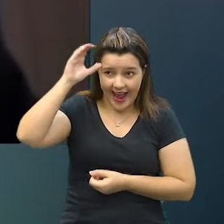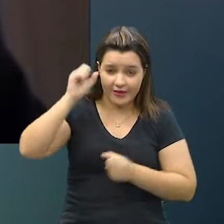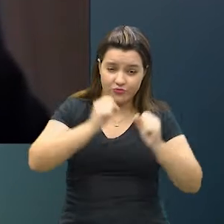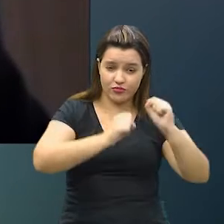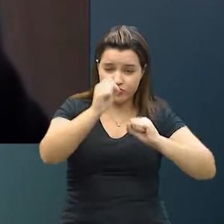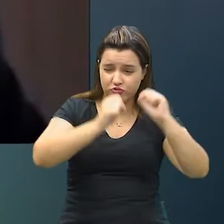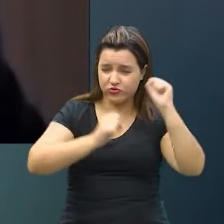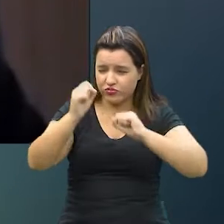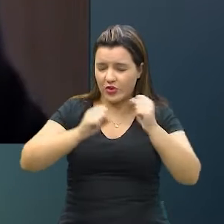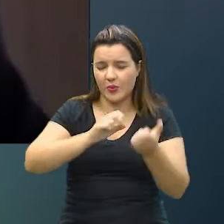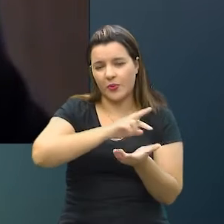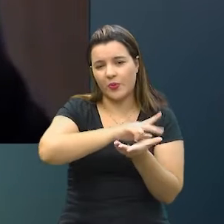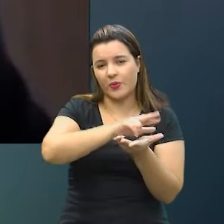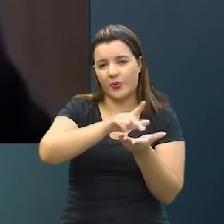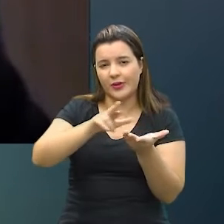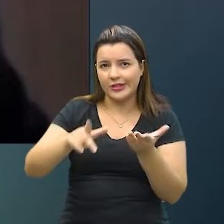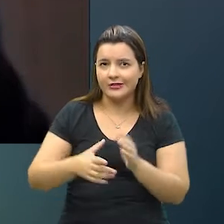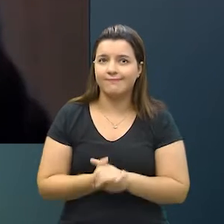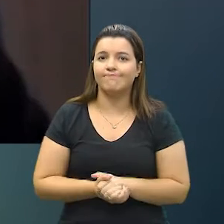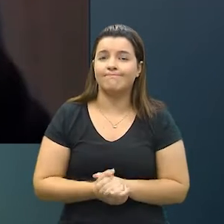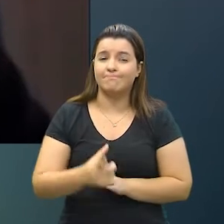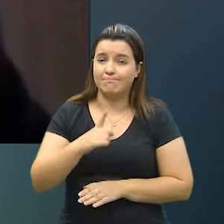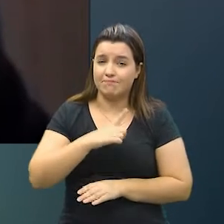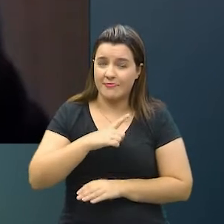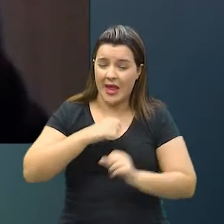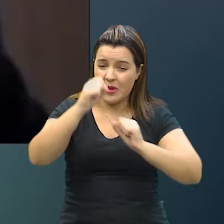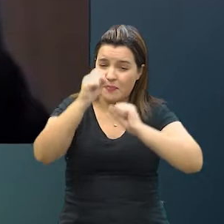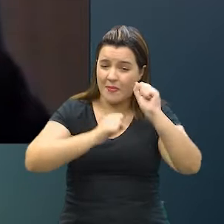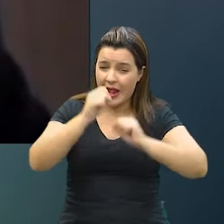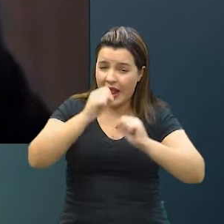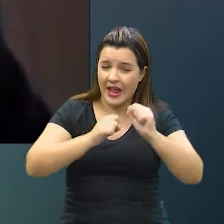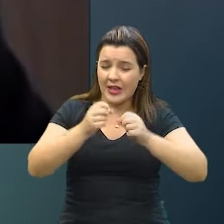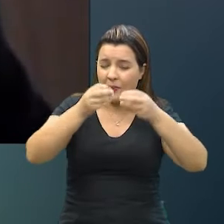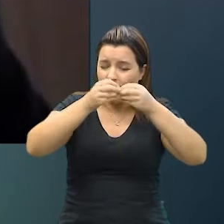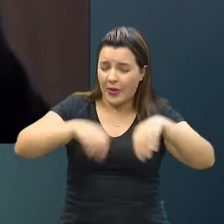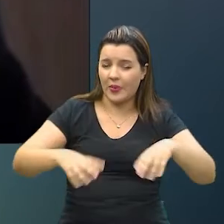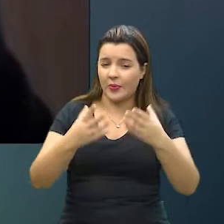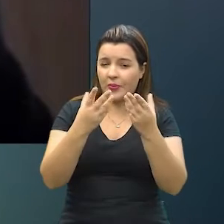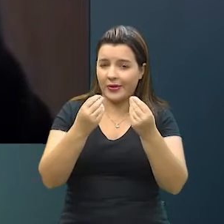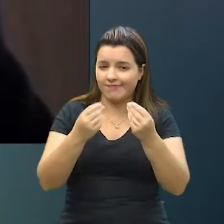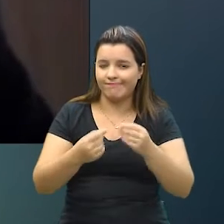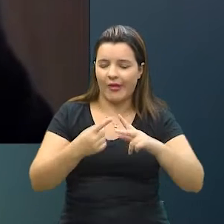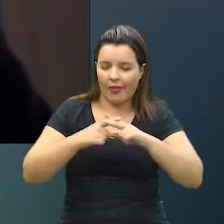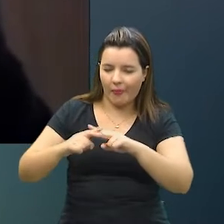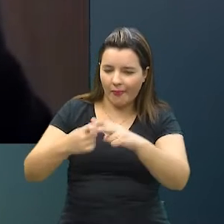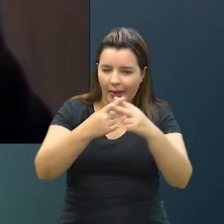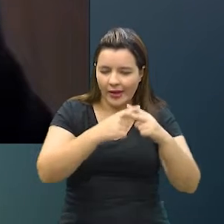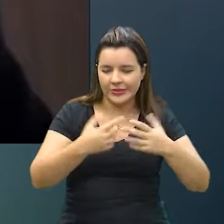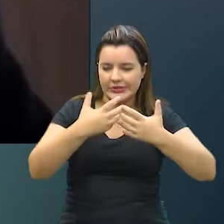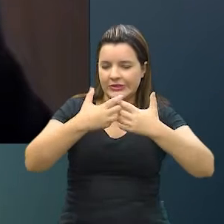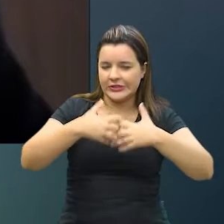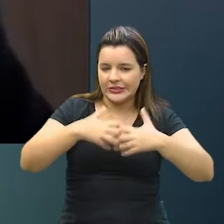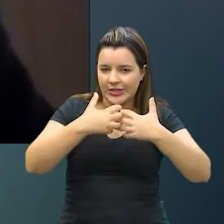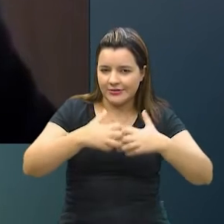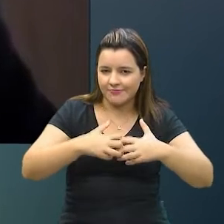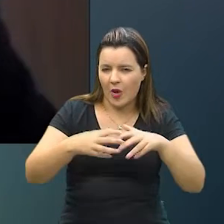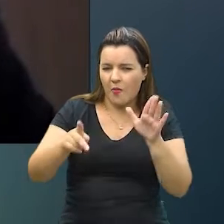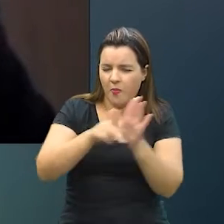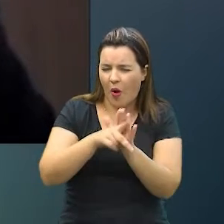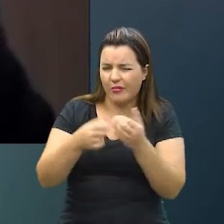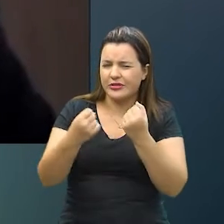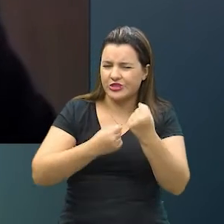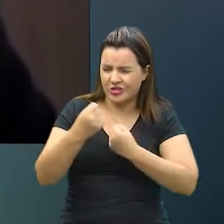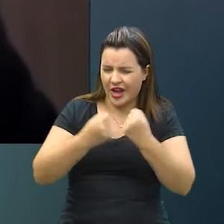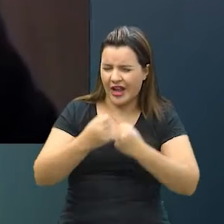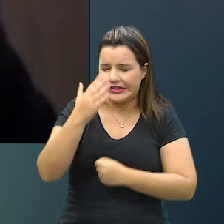clientes, né? Então tem setores que foram muito bem afetados, né? Por exemplo, todos os setores metal mecânico que estão dentro da indústria